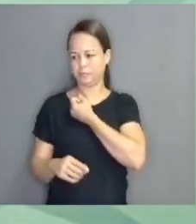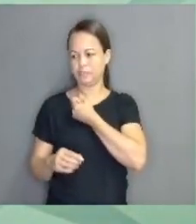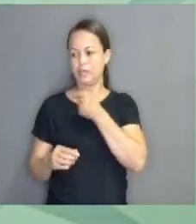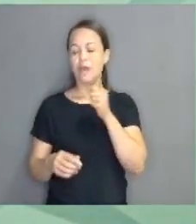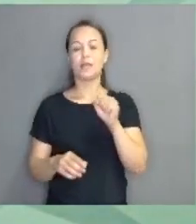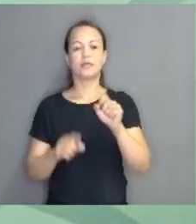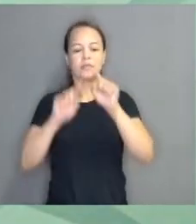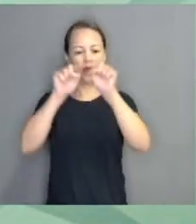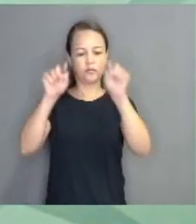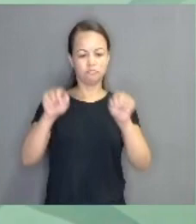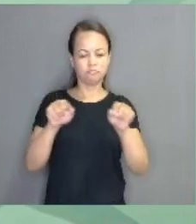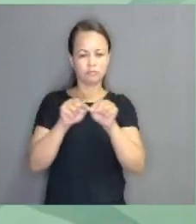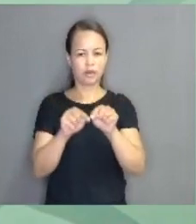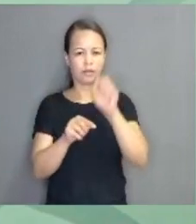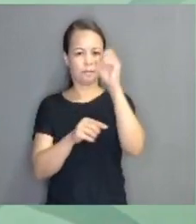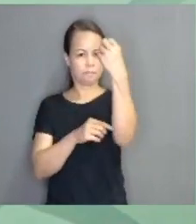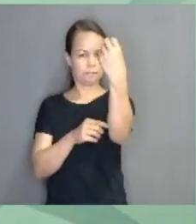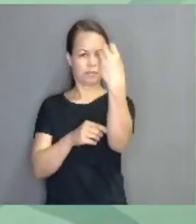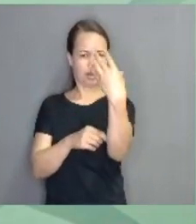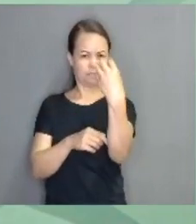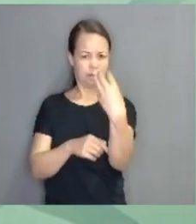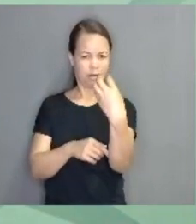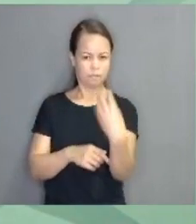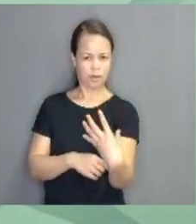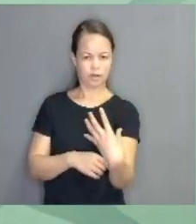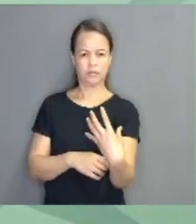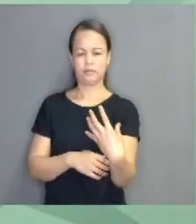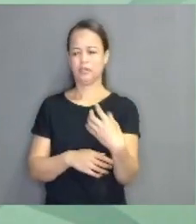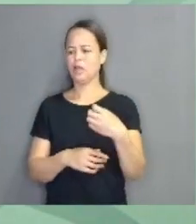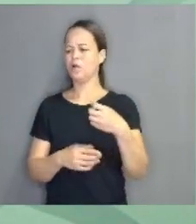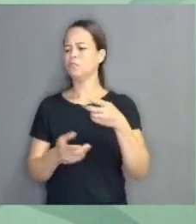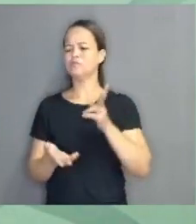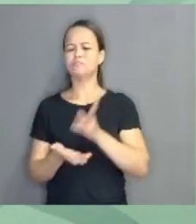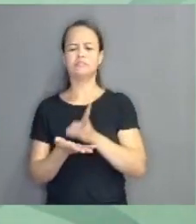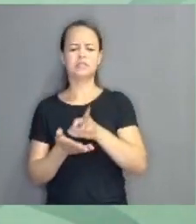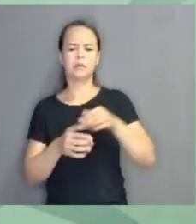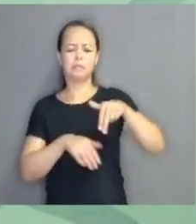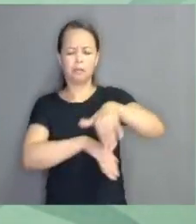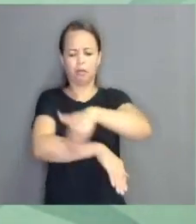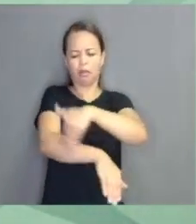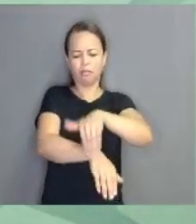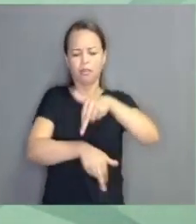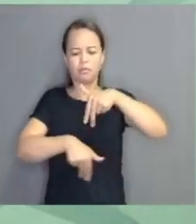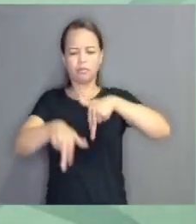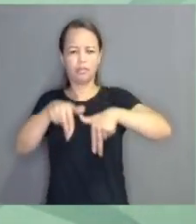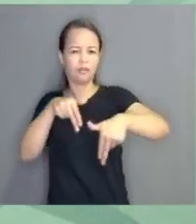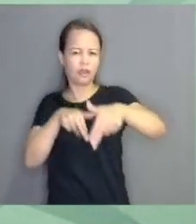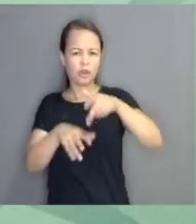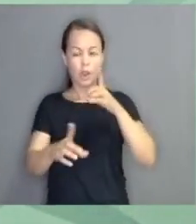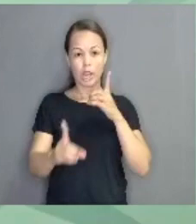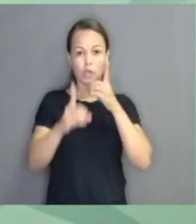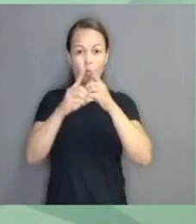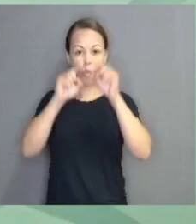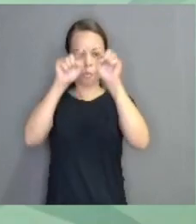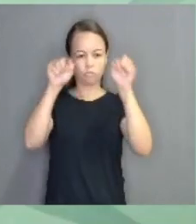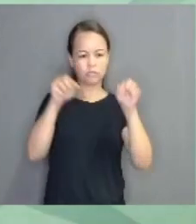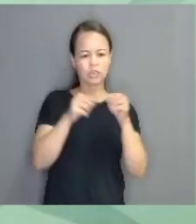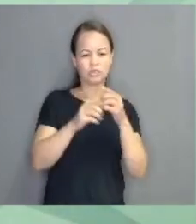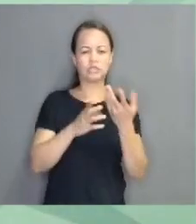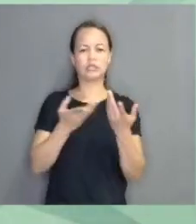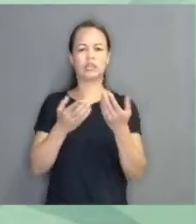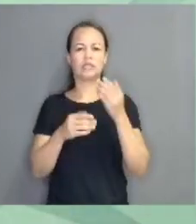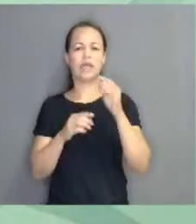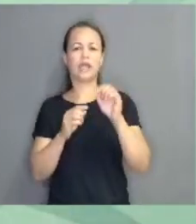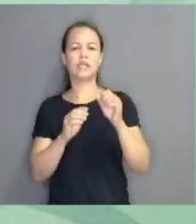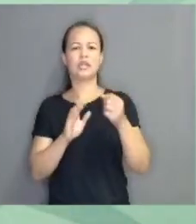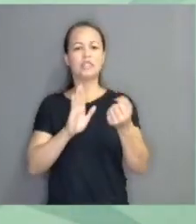placas de sinalização de trânsito. Quantas vezes a gente passa pelas ruas e a gente encontra aquelas placas, né? A gente tem placas que têm